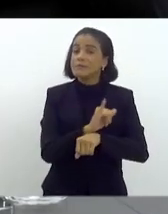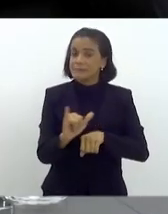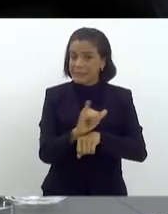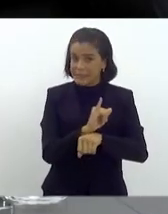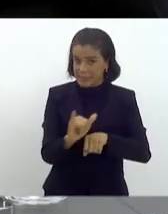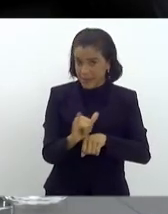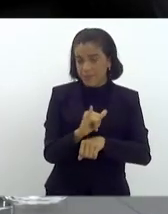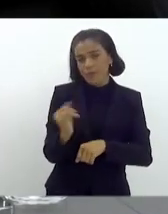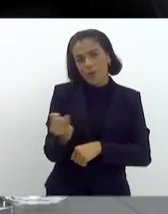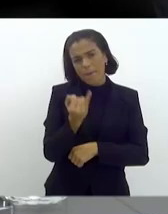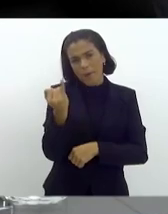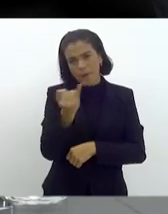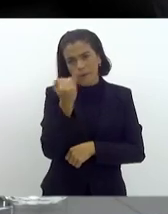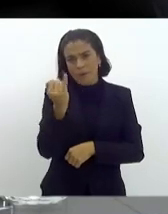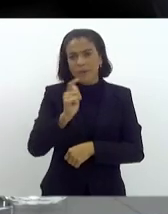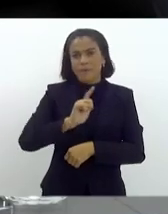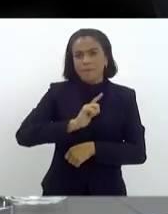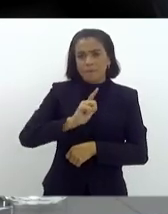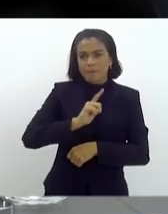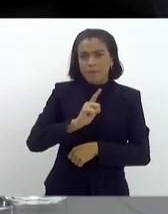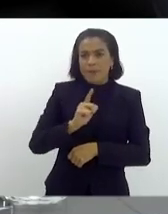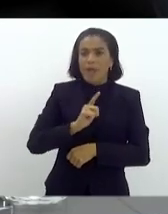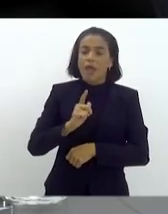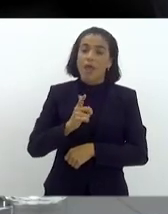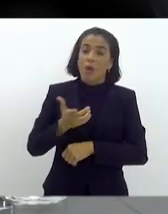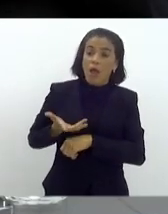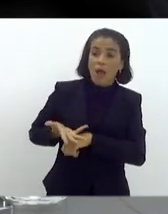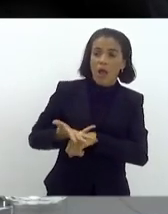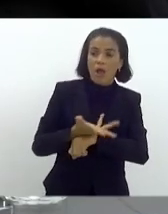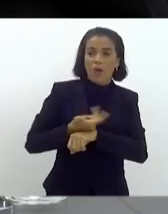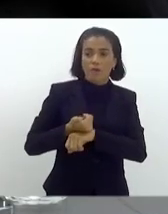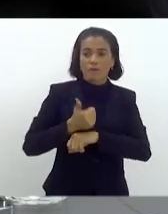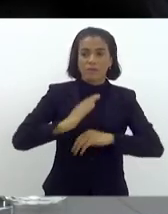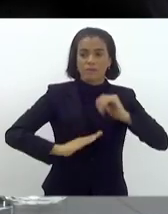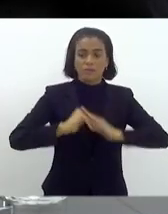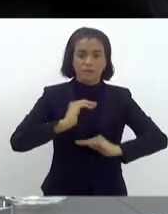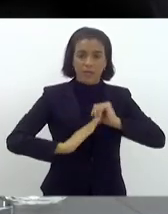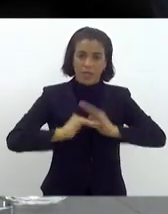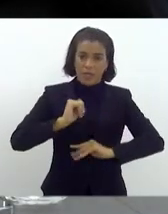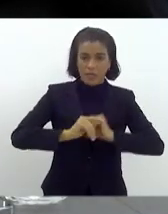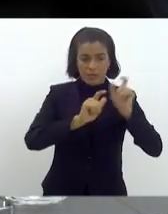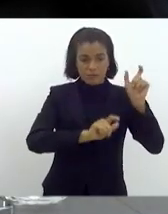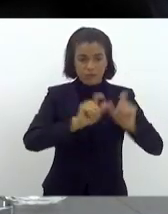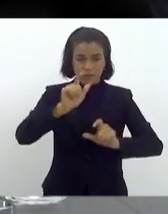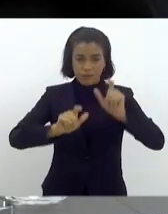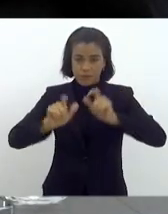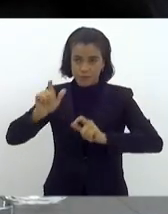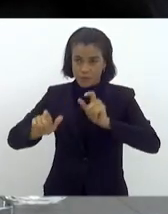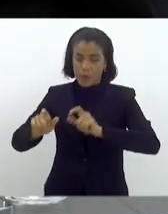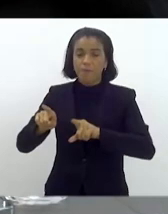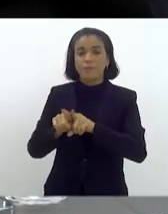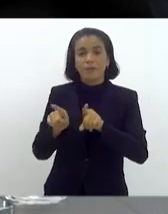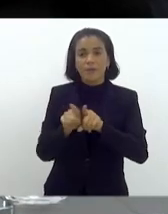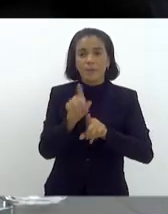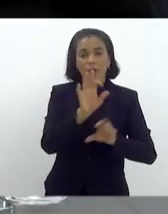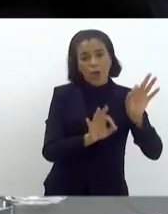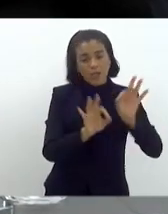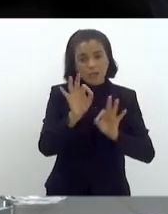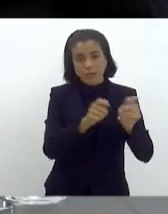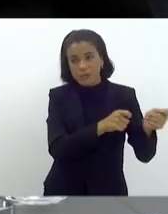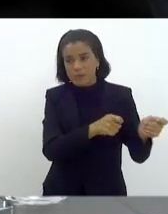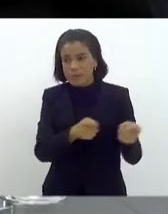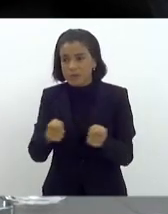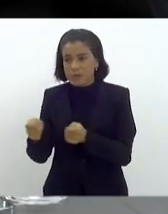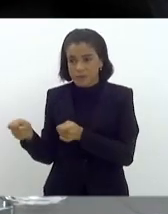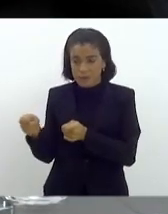é importante que haja uma qualificação técnica desses profissionais é uma reorganização das rotinas